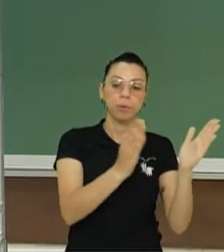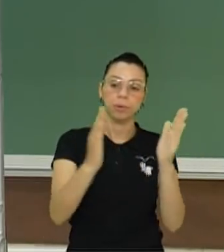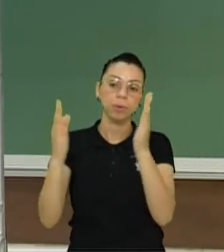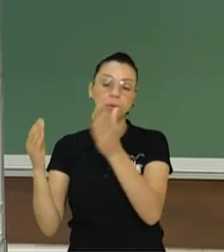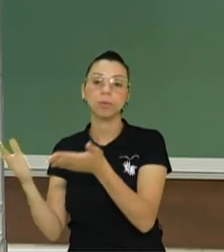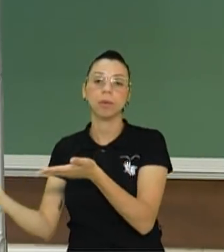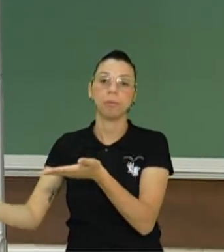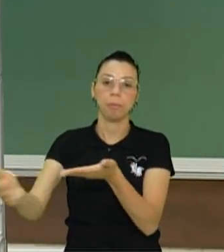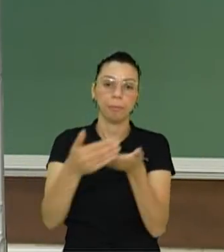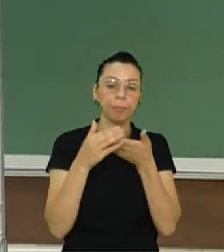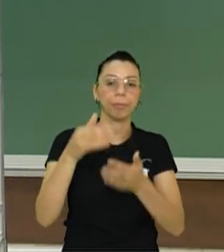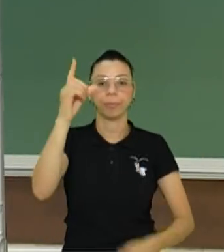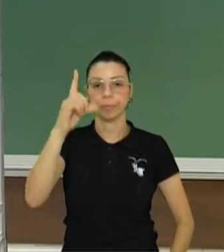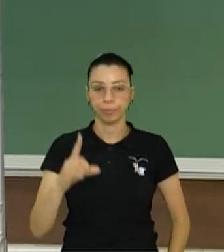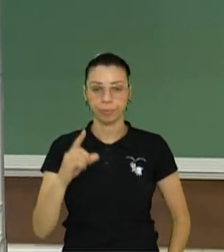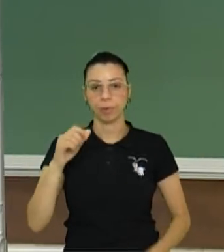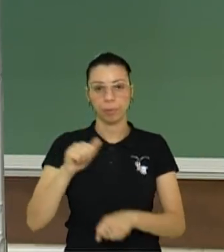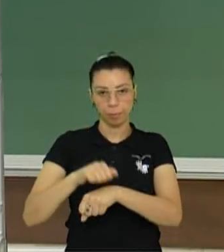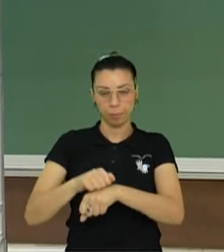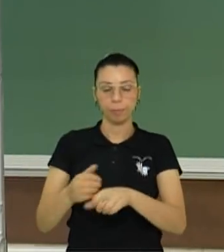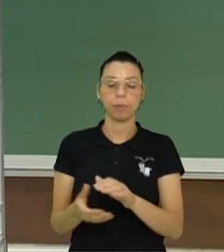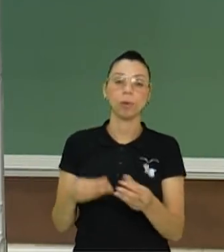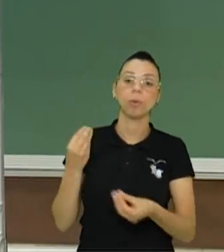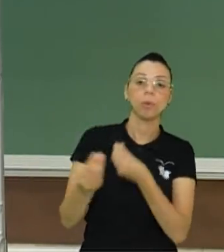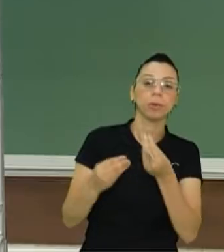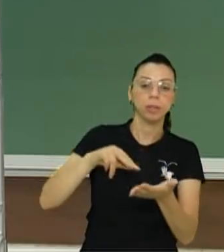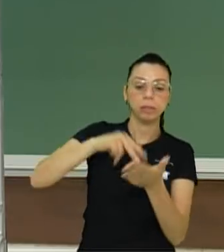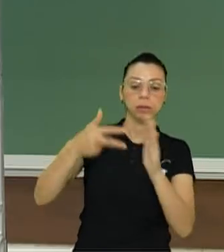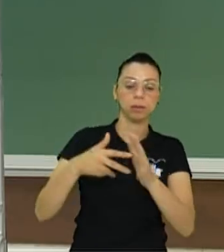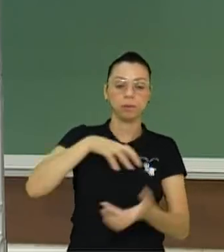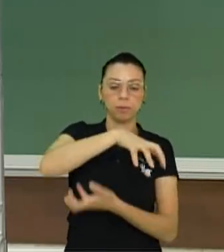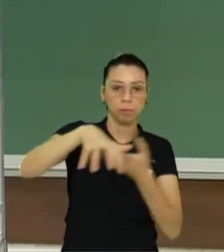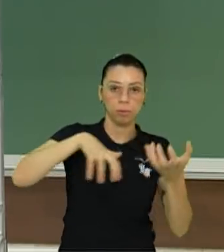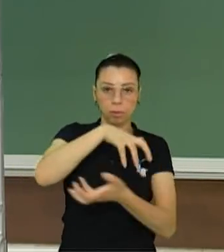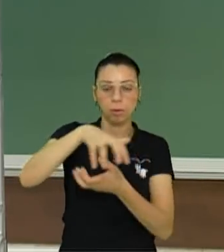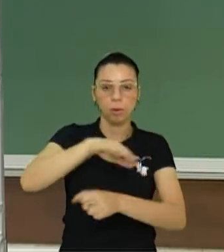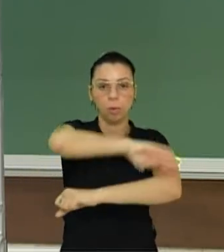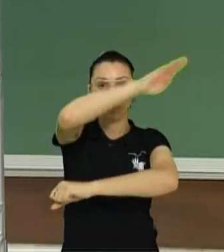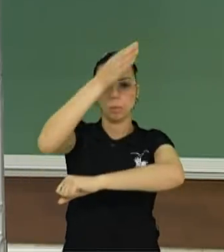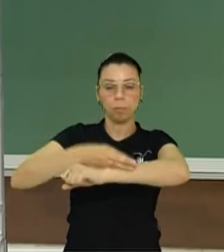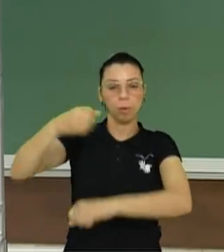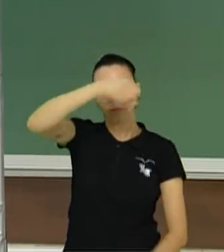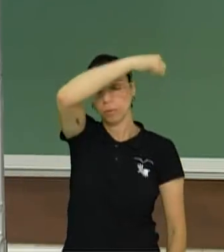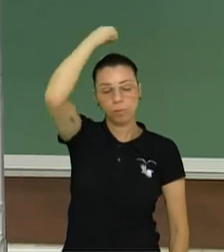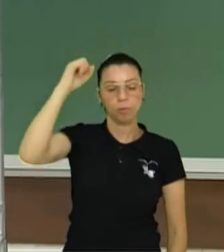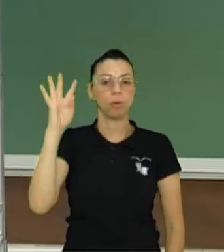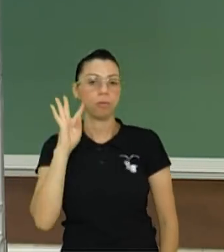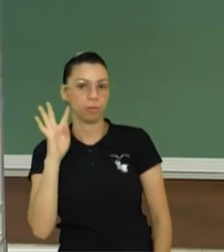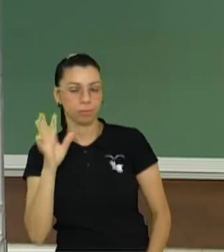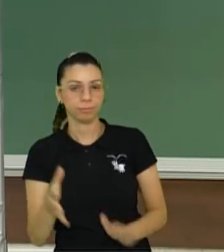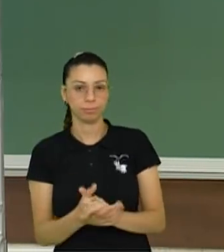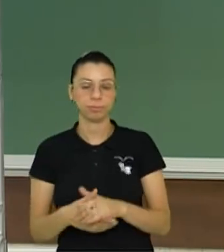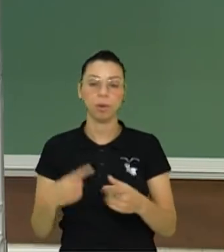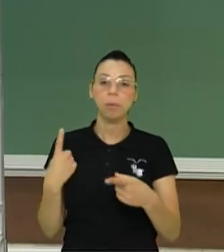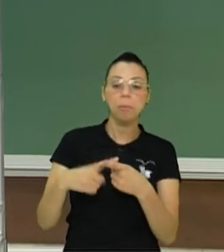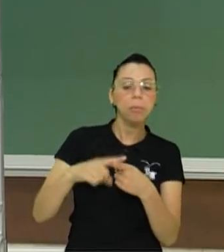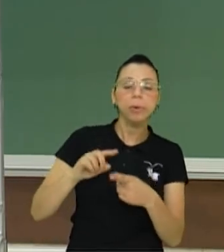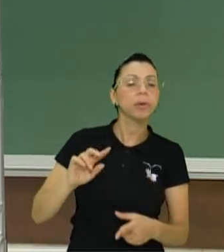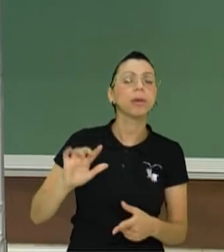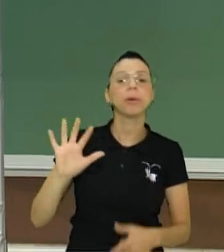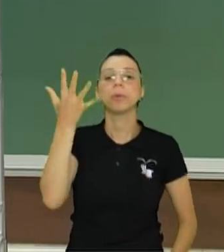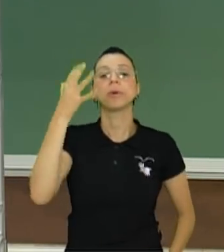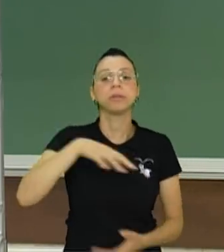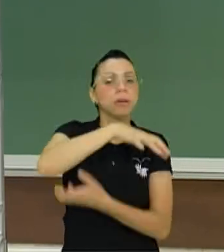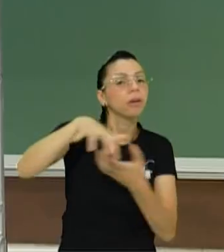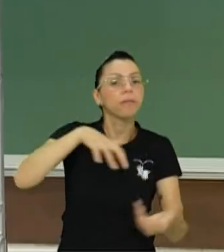das conquistas plebeias. Agora com vocês, o que foi a revolta do Monte Sagrado? Ficou legal. Quais os motivos que levaram à revolta? Daqui a pouquinho